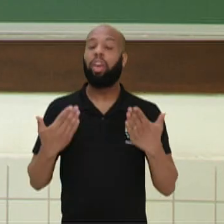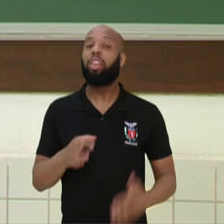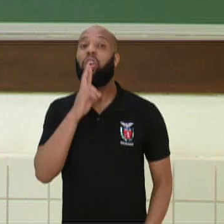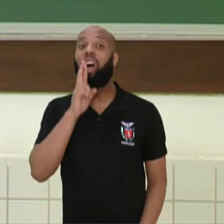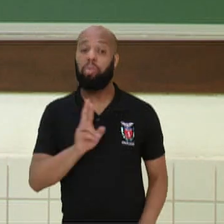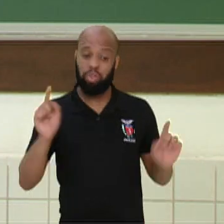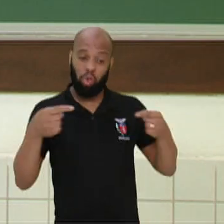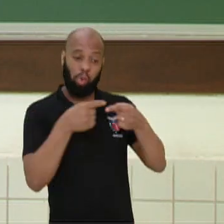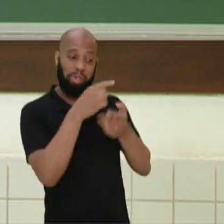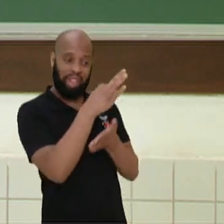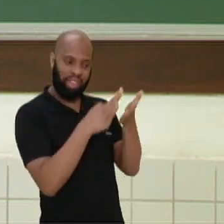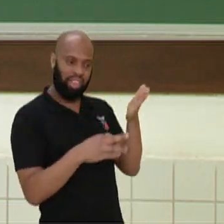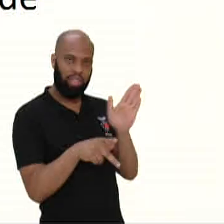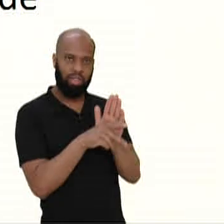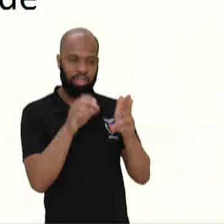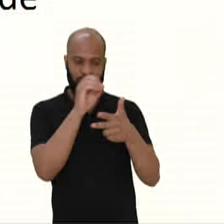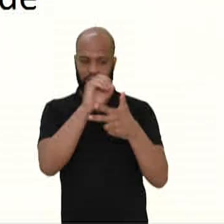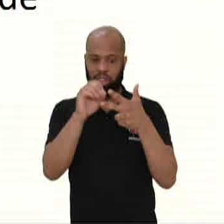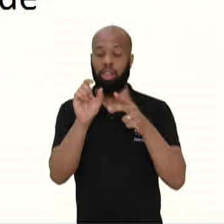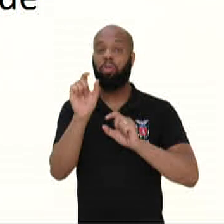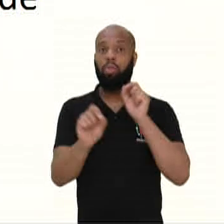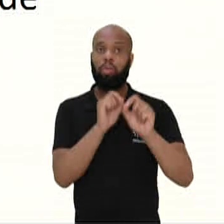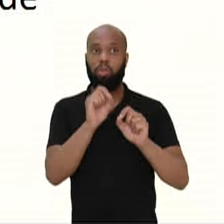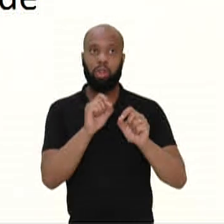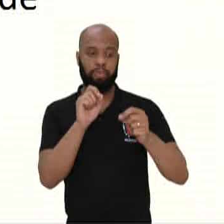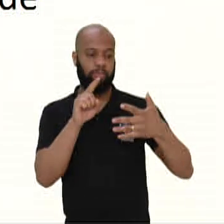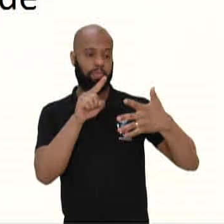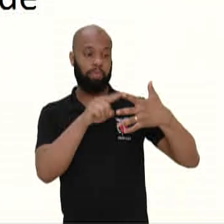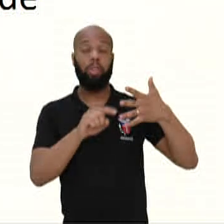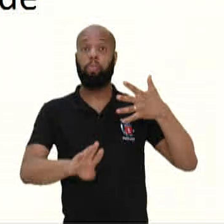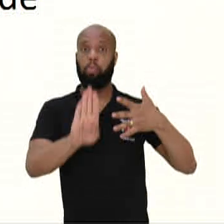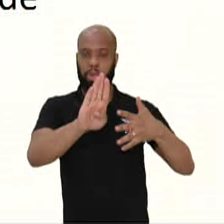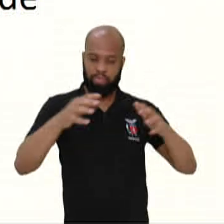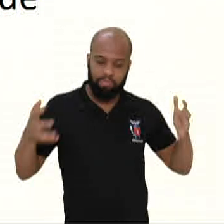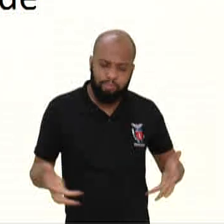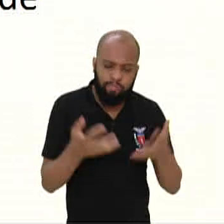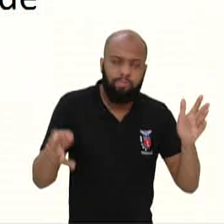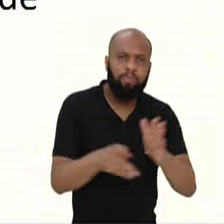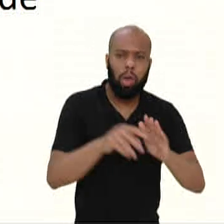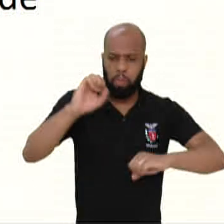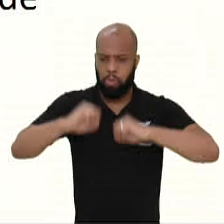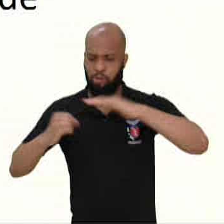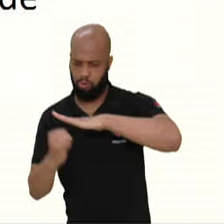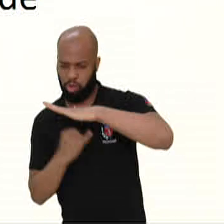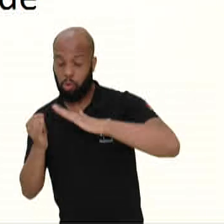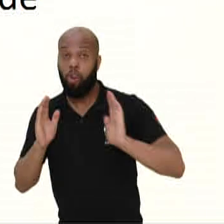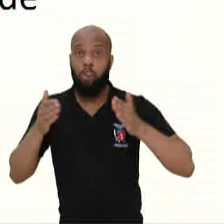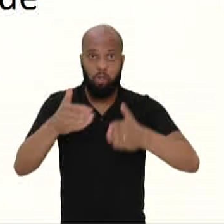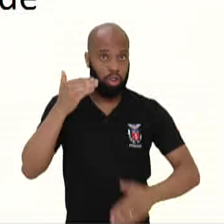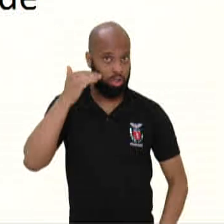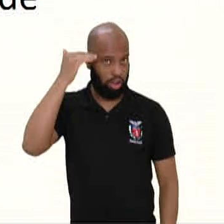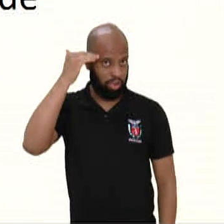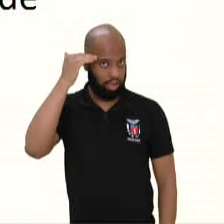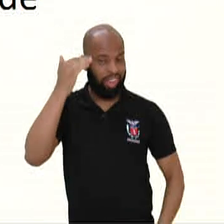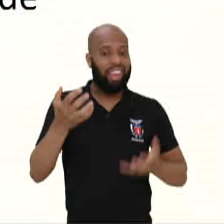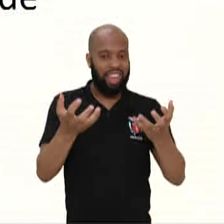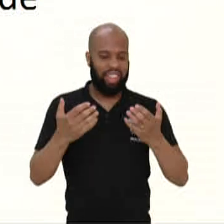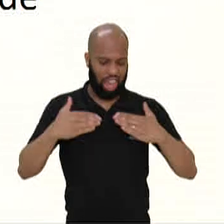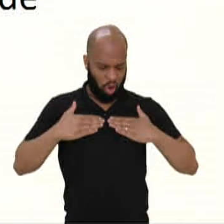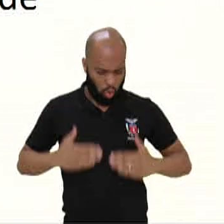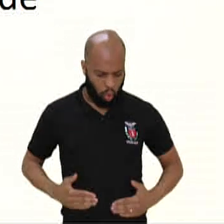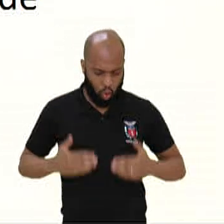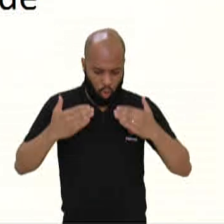Então a resposta mais adequada é a letra B. É estimulada pela indústria voltada para adolescentes que buscam